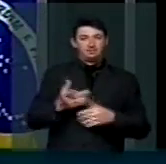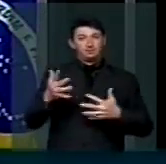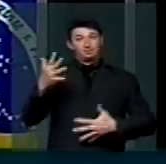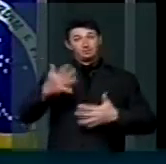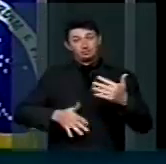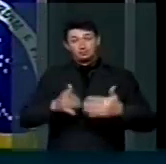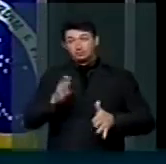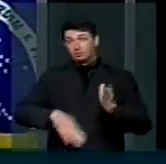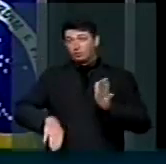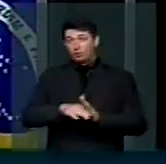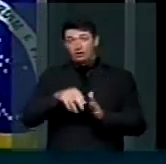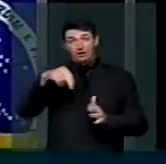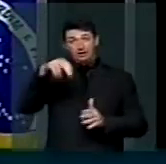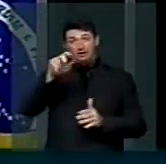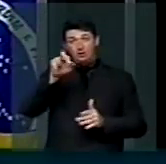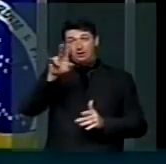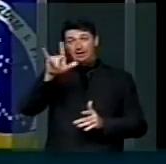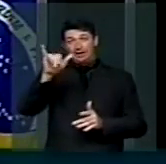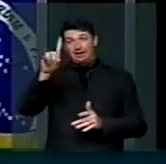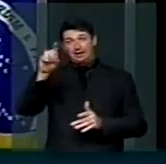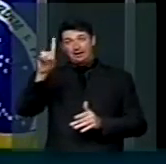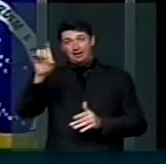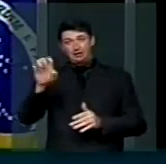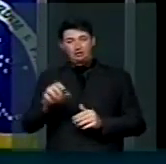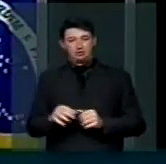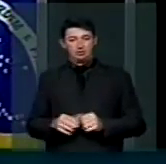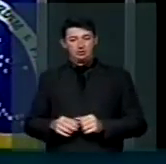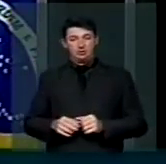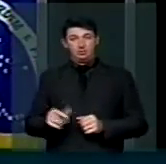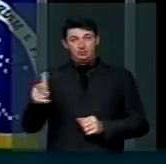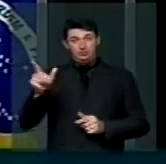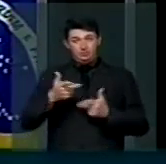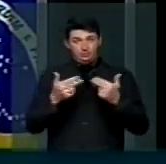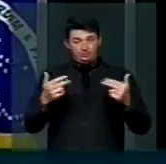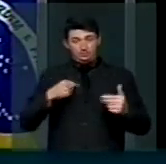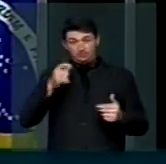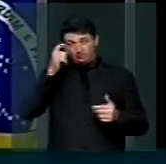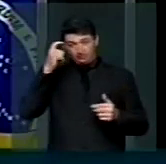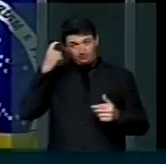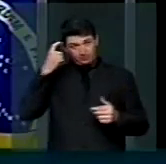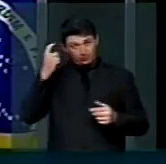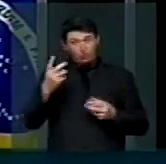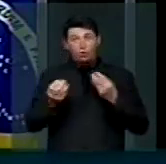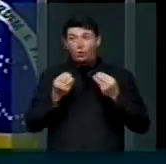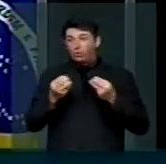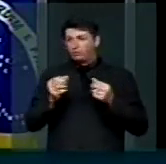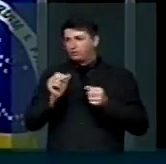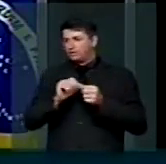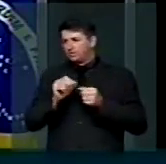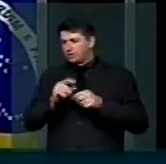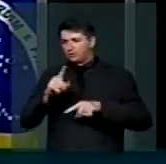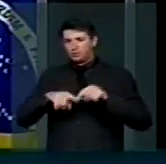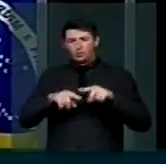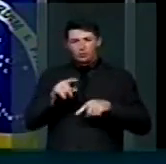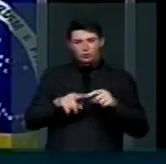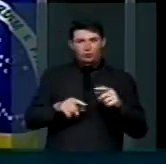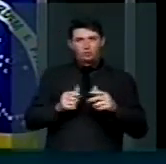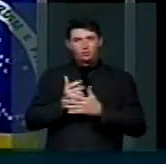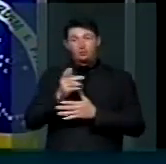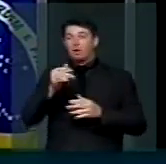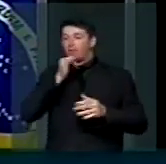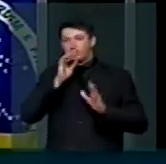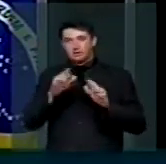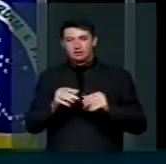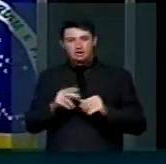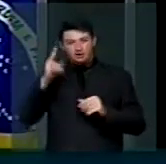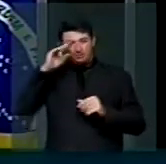ferirá a neutralidade de maneira definitiva. Um outro princípio que me preocupa é como é que você pode comprar um produto, já foi lembrado aqui,